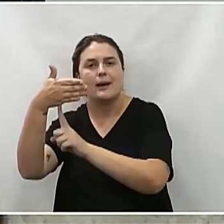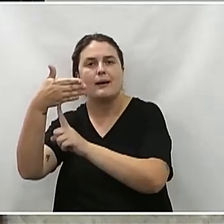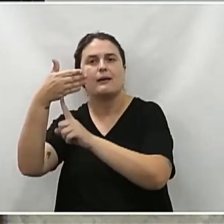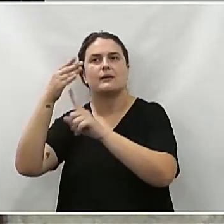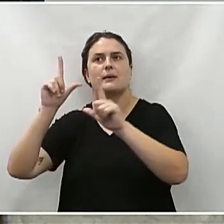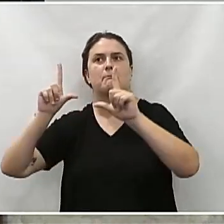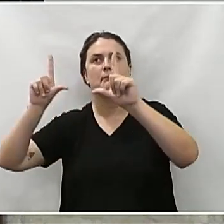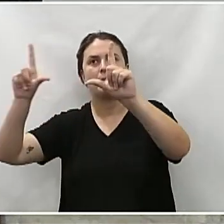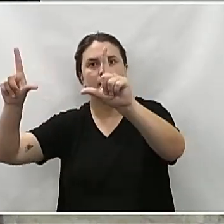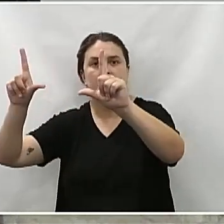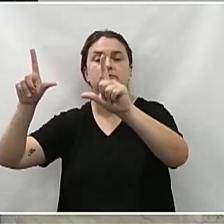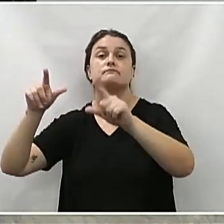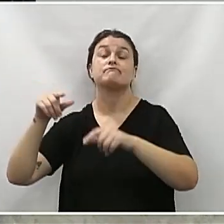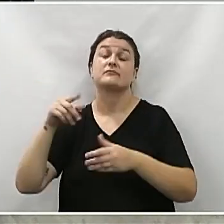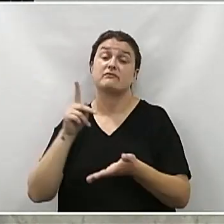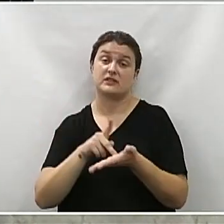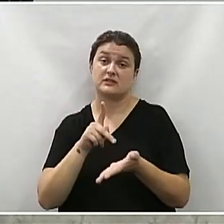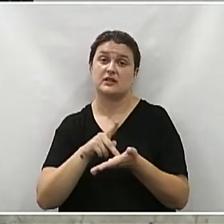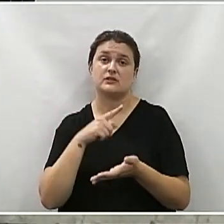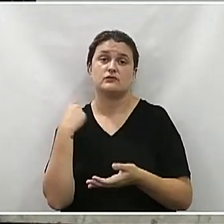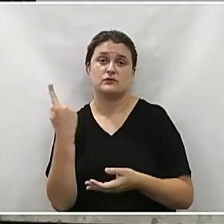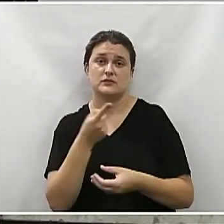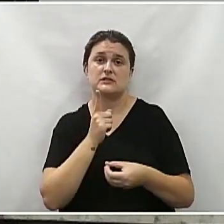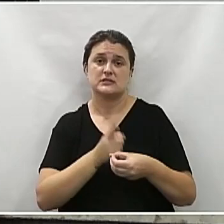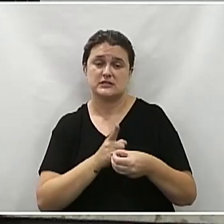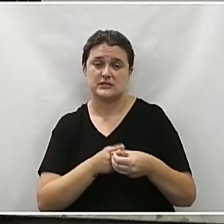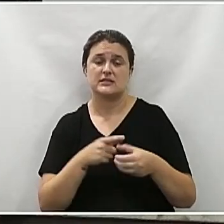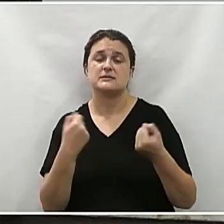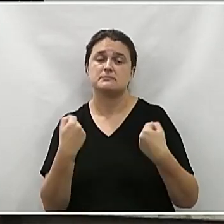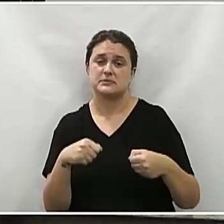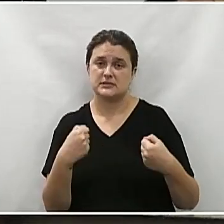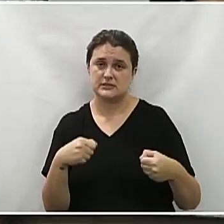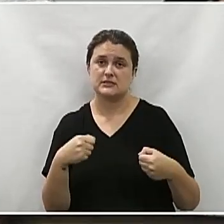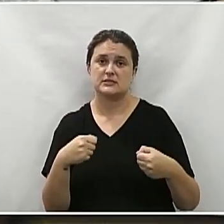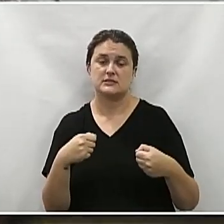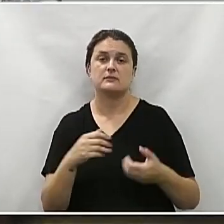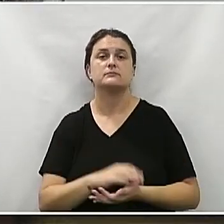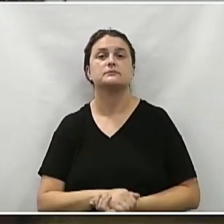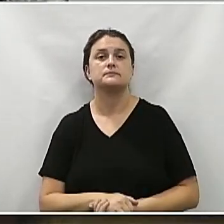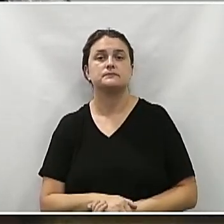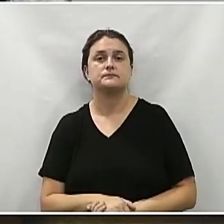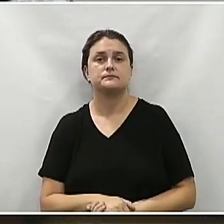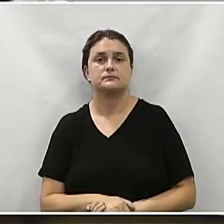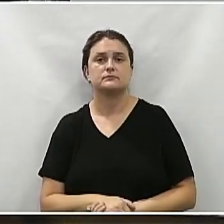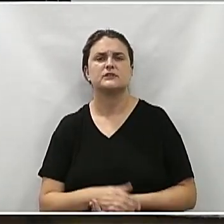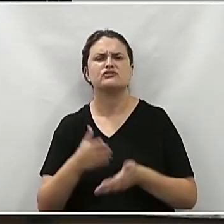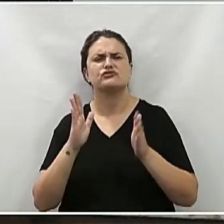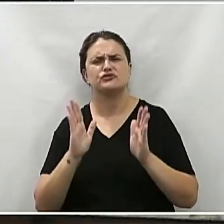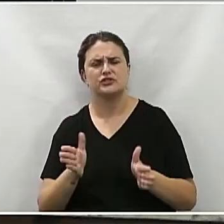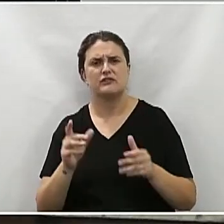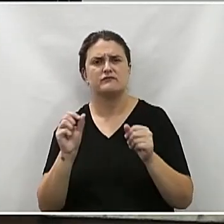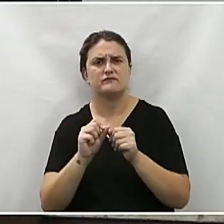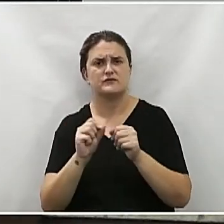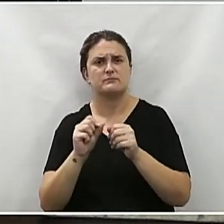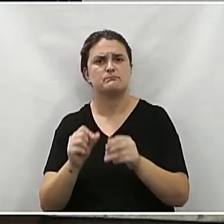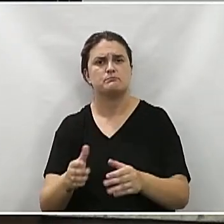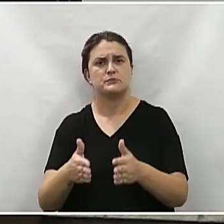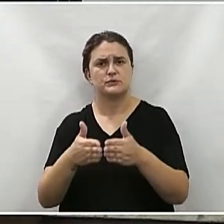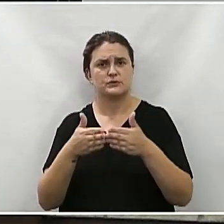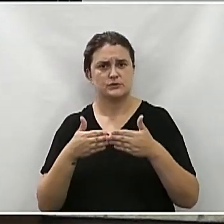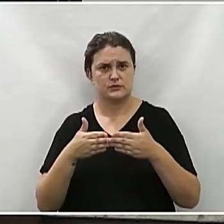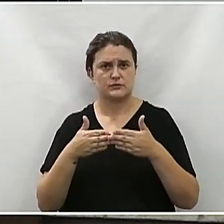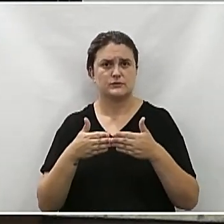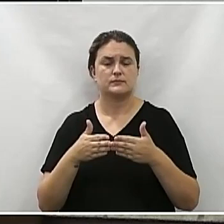e realmente a nossa cidade precisa bastante sinalizações já solicitei aqui nessa casa